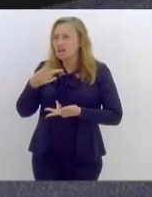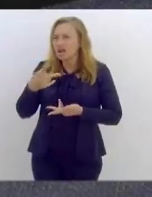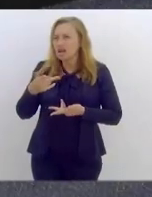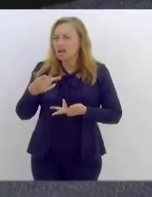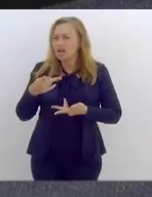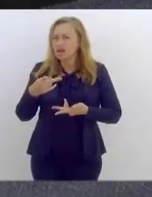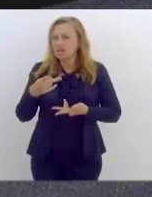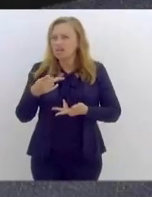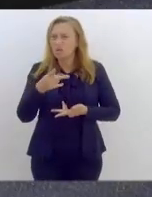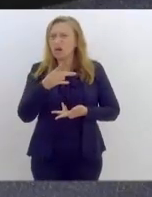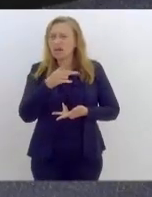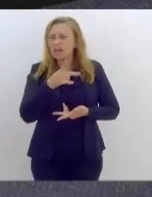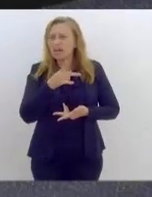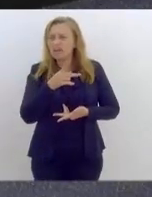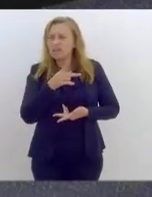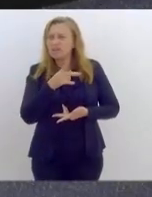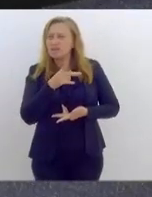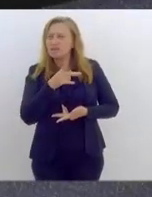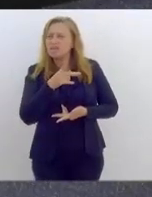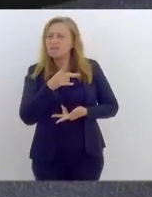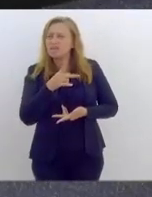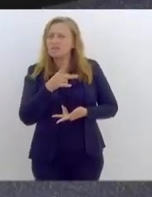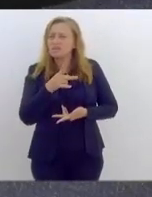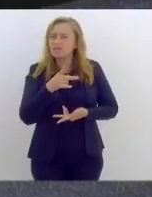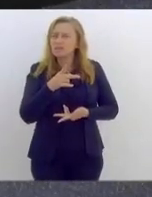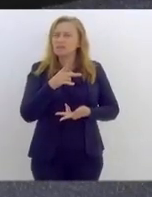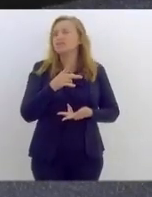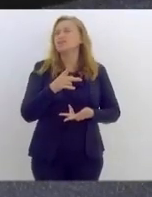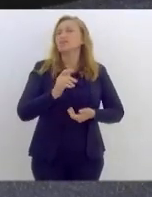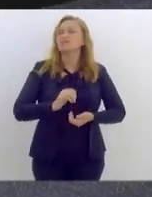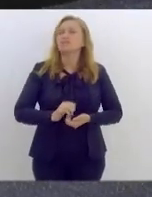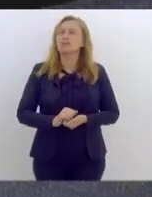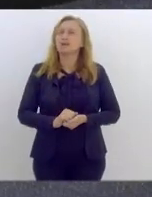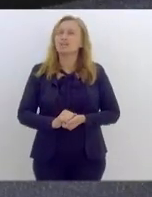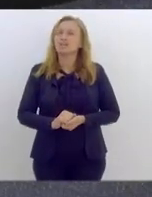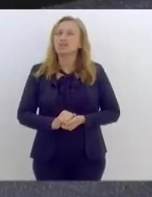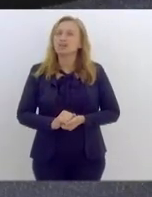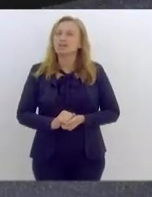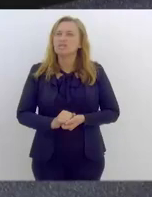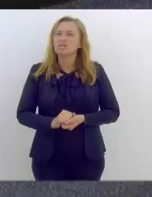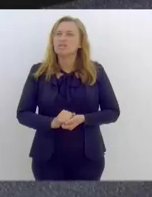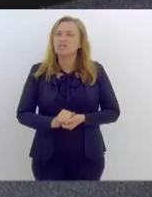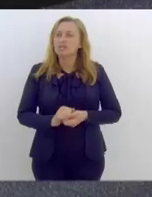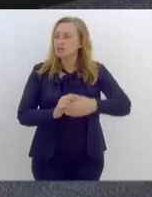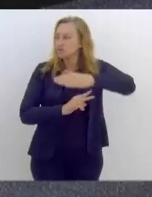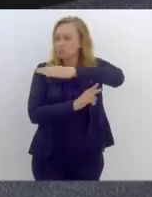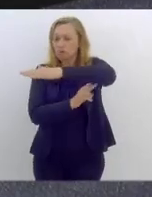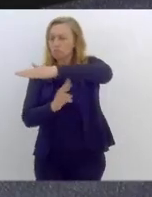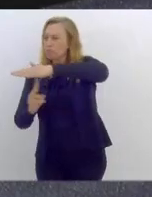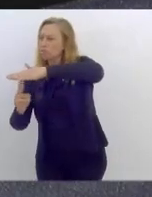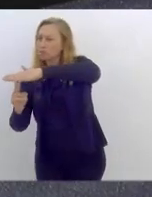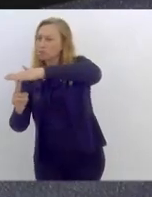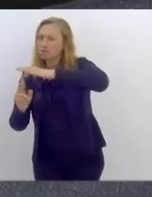Federico Garcia Lorca e Patativa do Açaré. Eu faço uma ponte